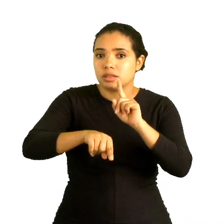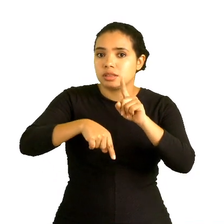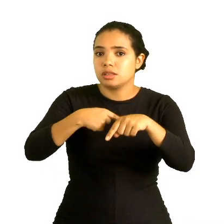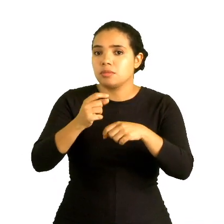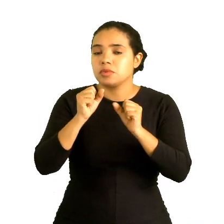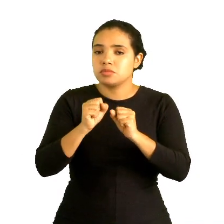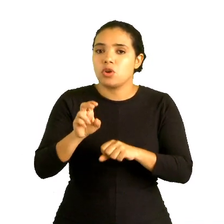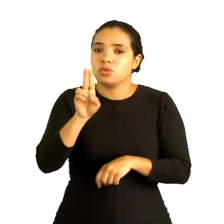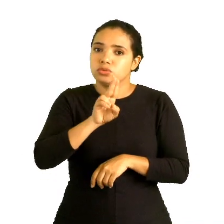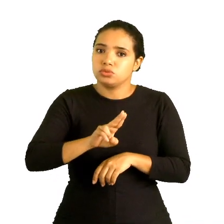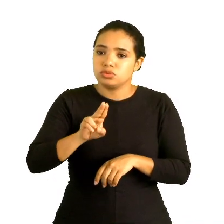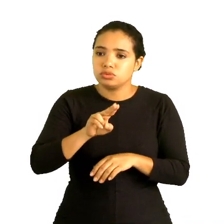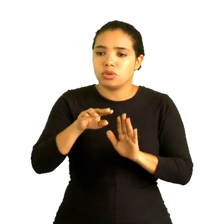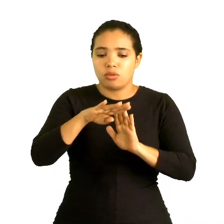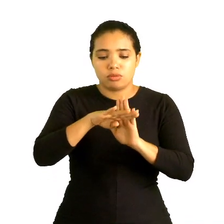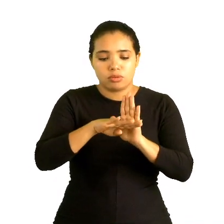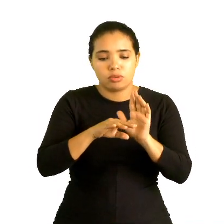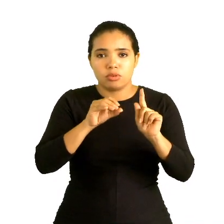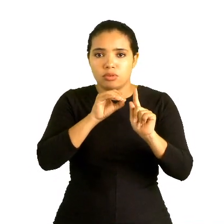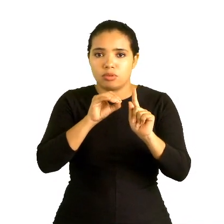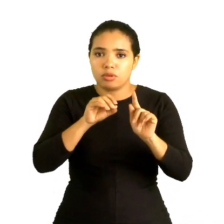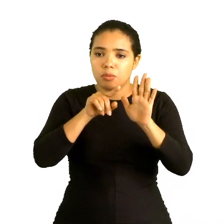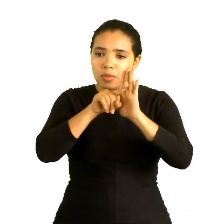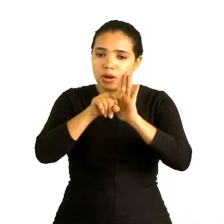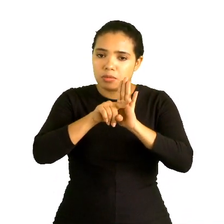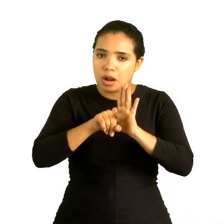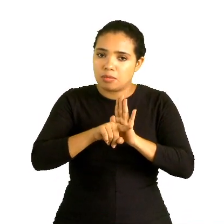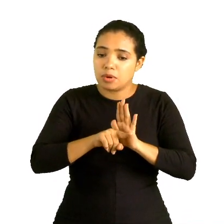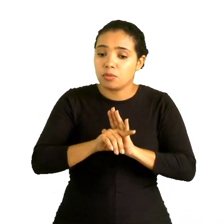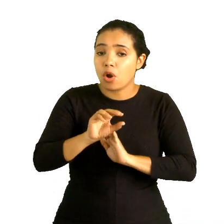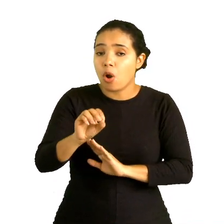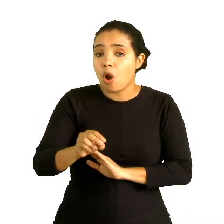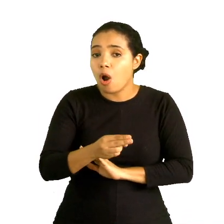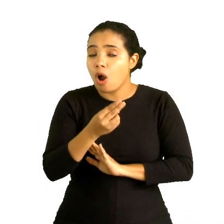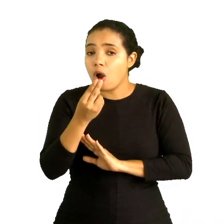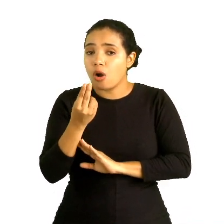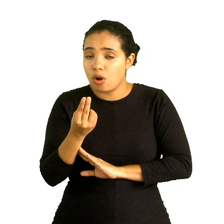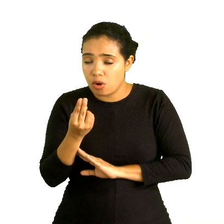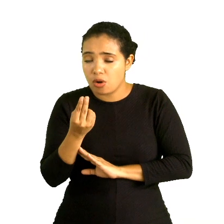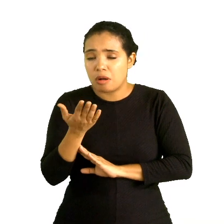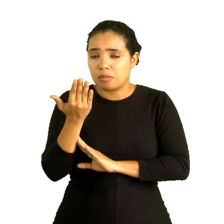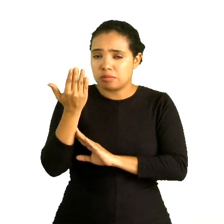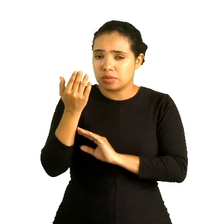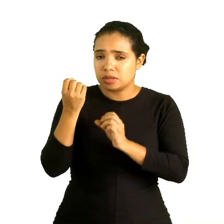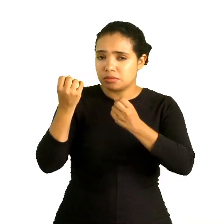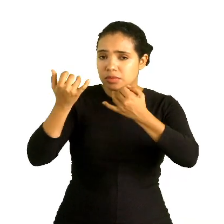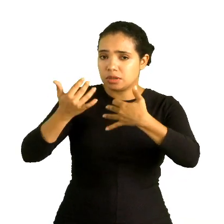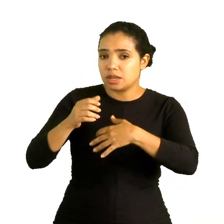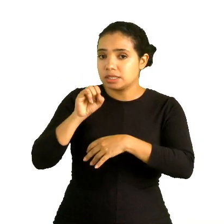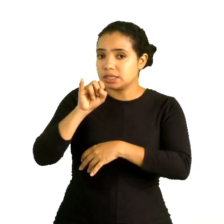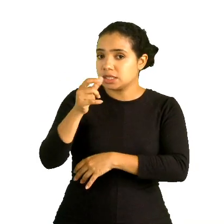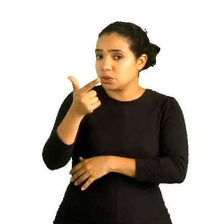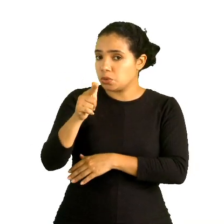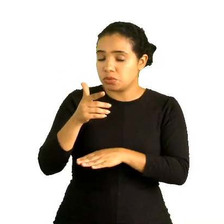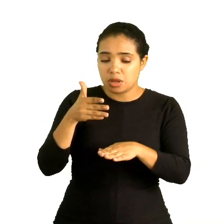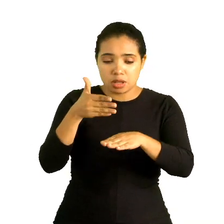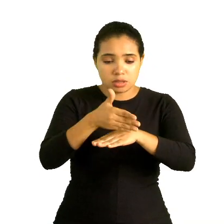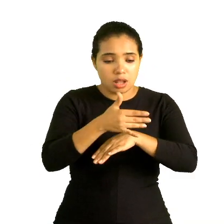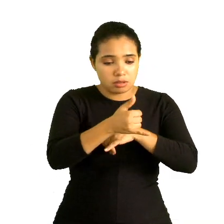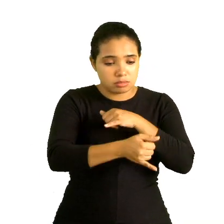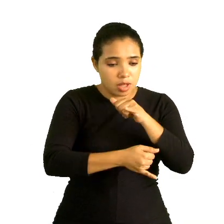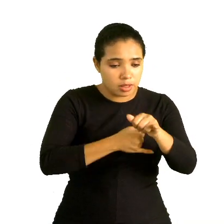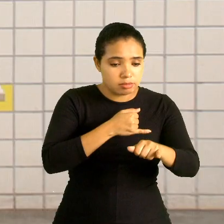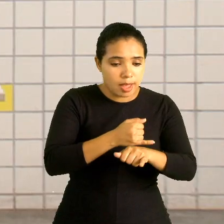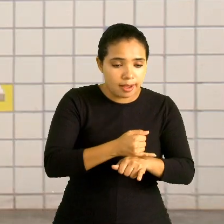vocês utilizarem o formulário Google para fazer as perguntas, ou como disse anteriormente, quem não tem acesso aos